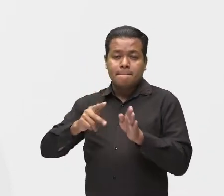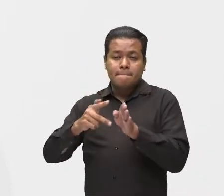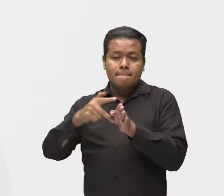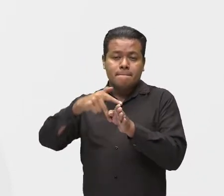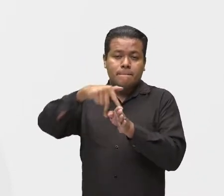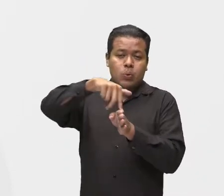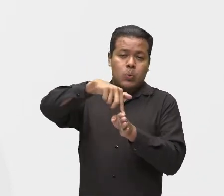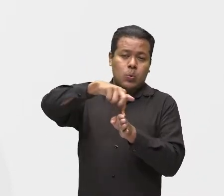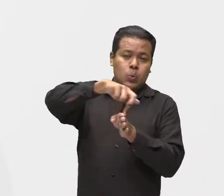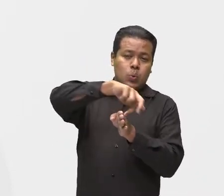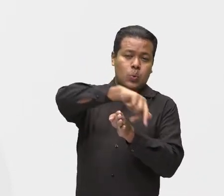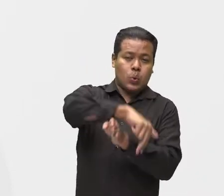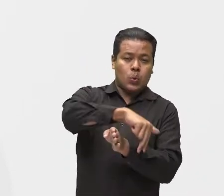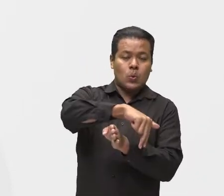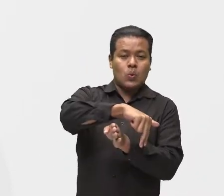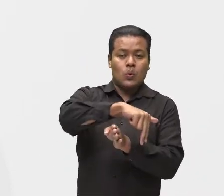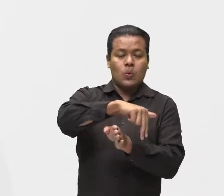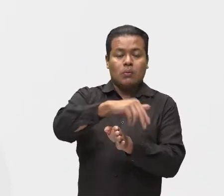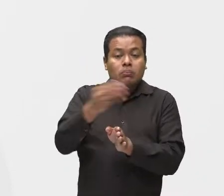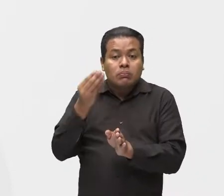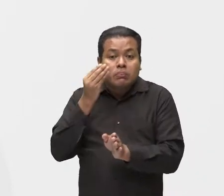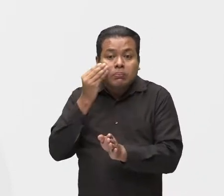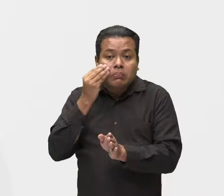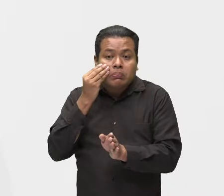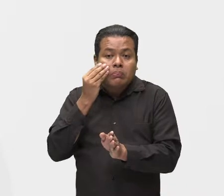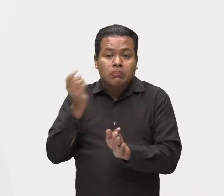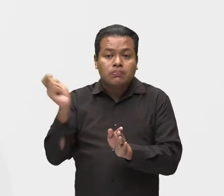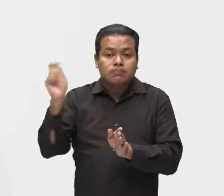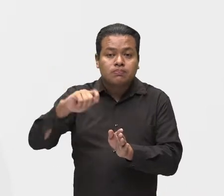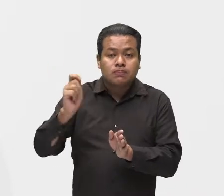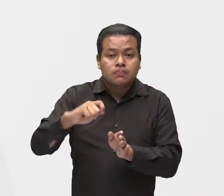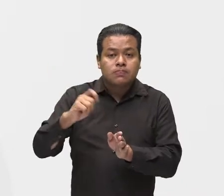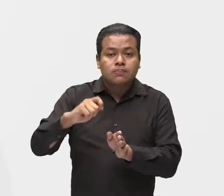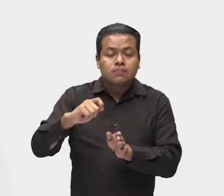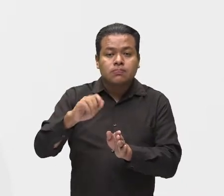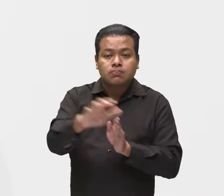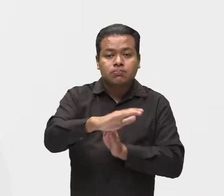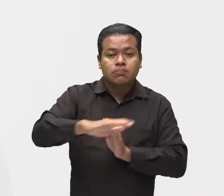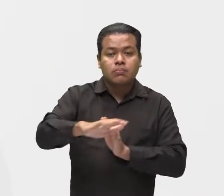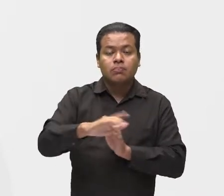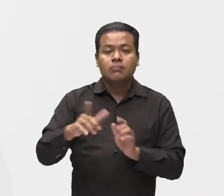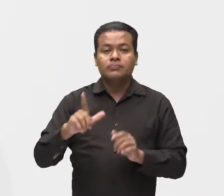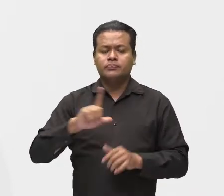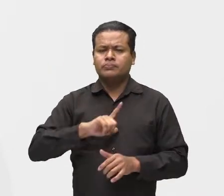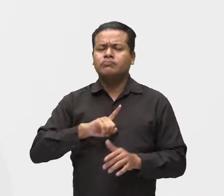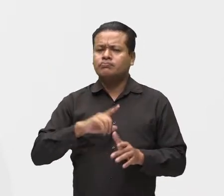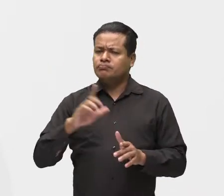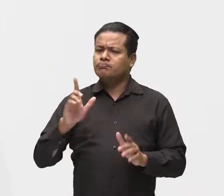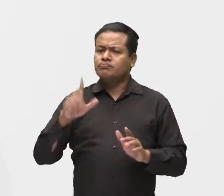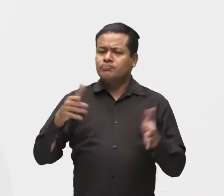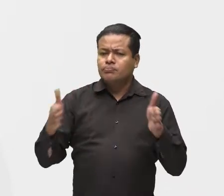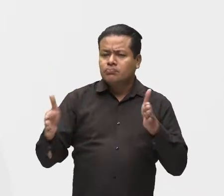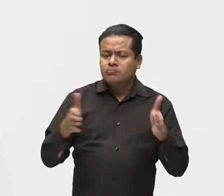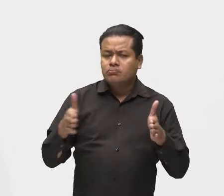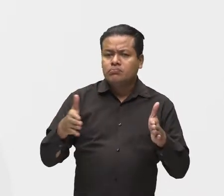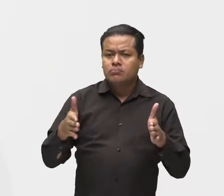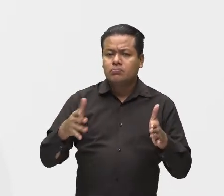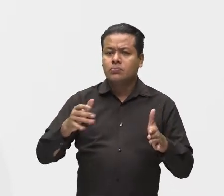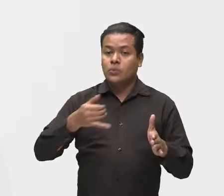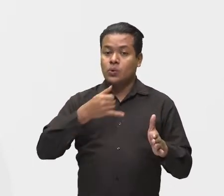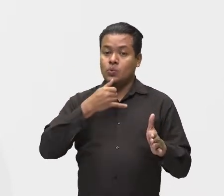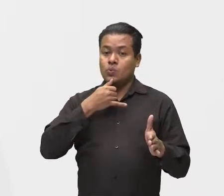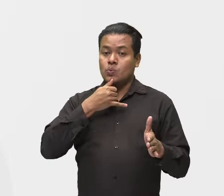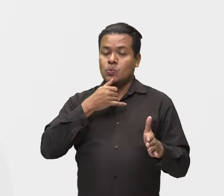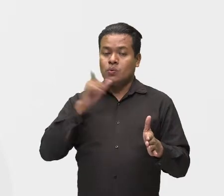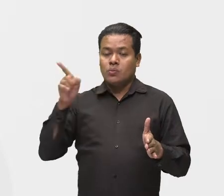pulando mesmo o muro, para tentar, né, passar ali por essas áreas. E a gente teve um período muito dramático lá nos Estados Unidos. A gente não,